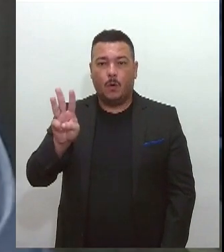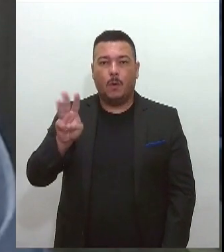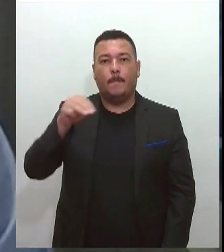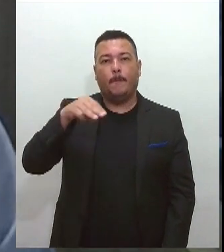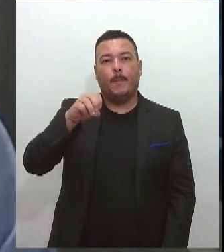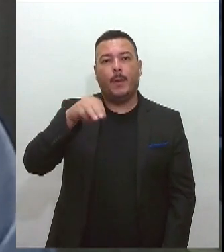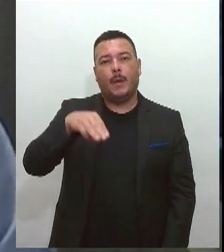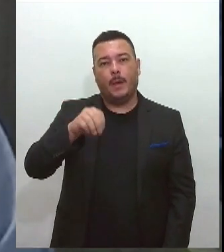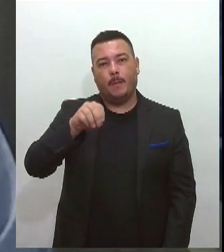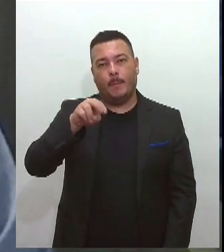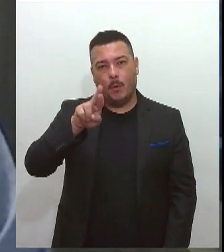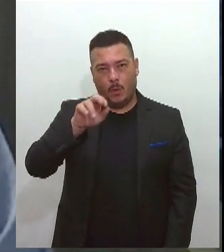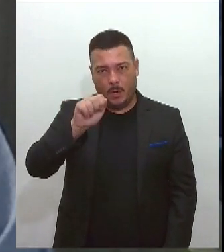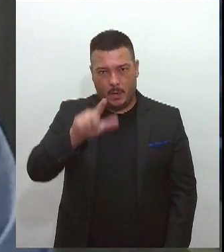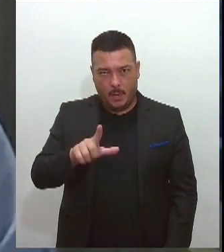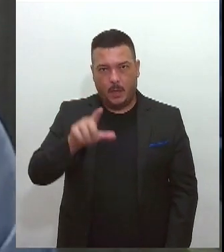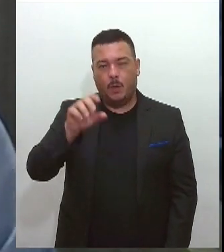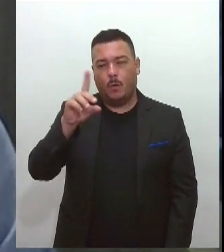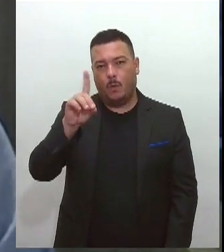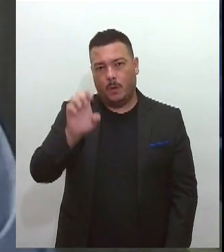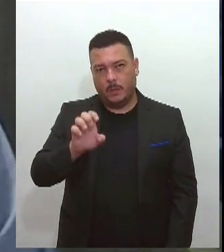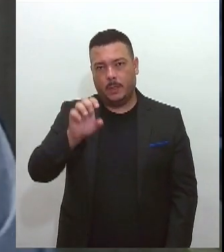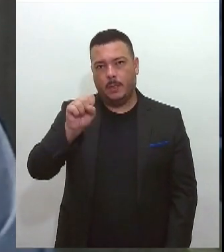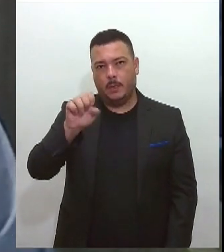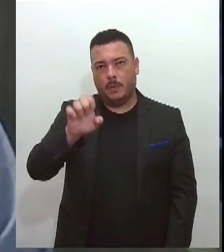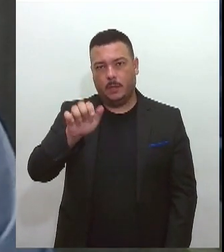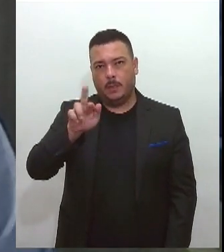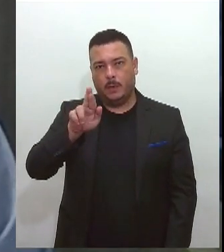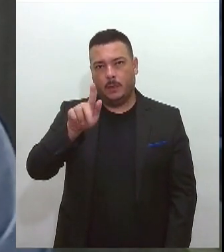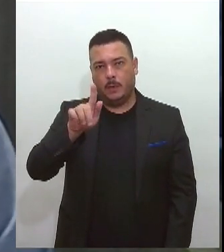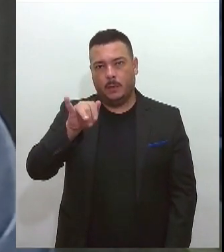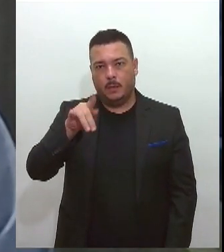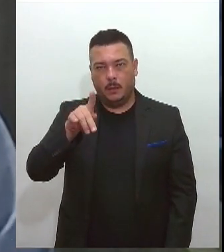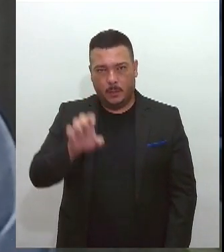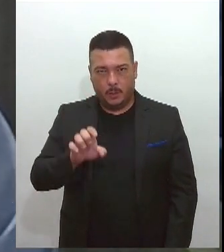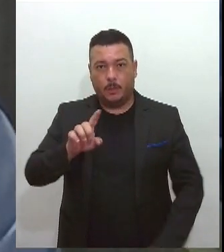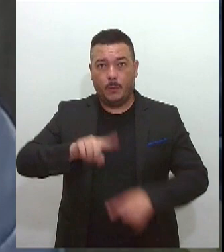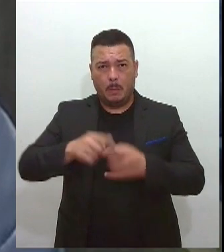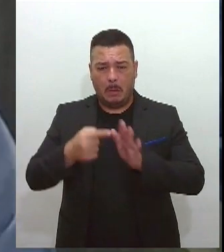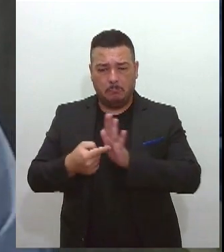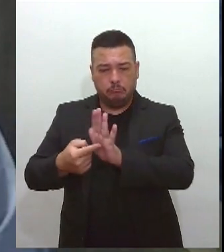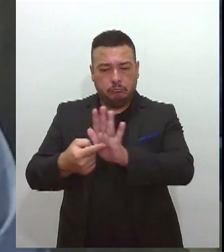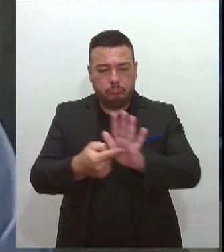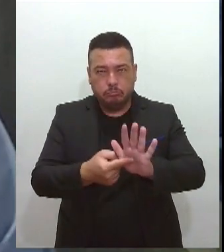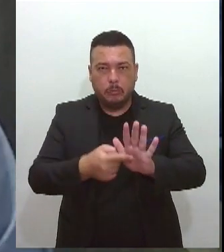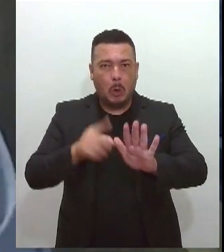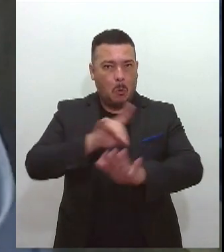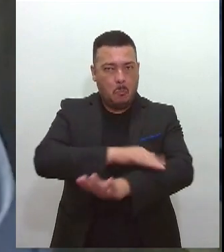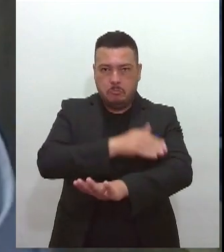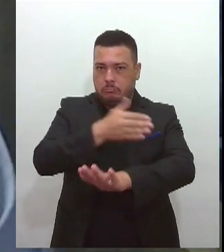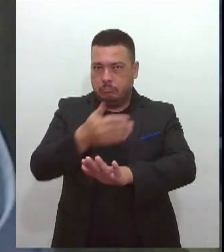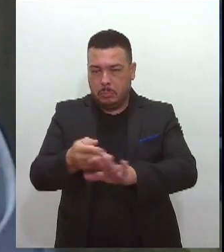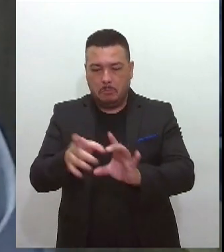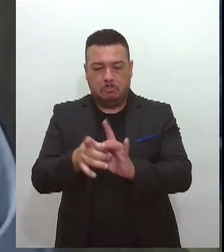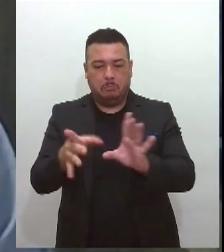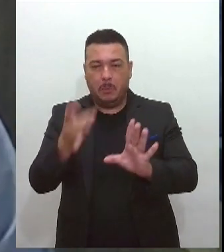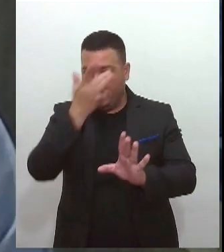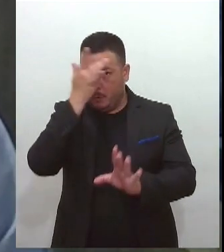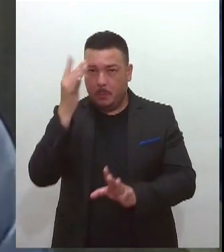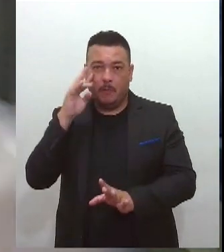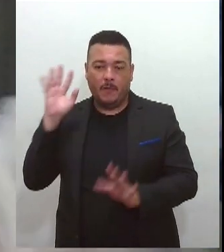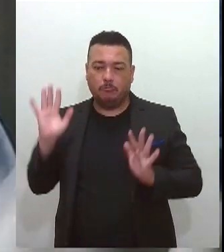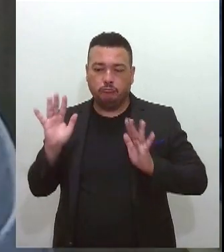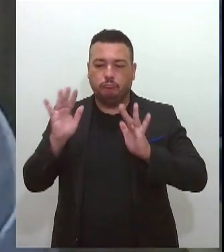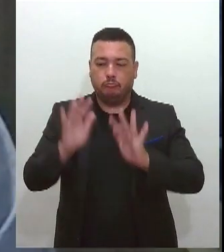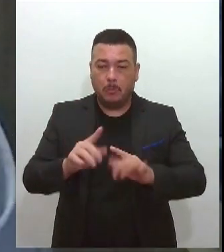www.memorialdesergipe.com.br. Mas, durante o dia da exposição, vai estar aberta ao público. Você pode acabar não entrando, né, no auditório pela lotação, mas